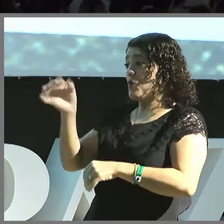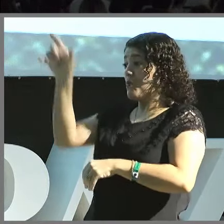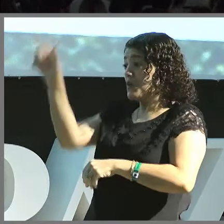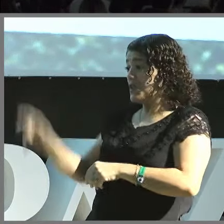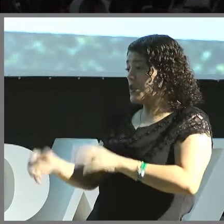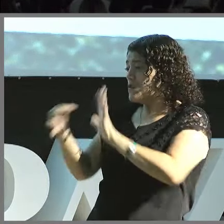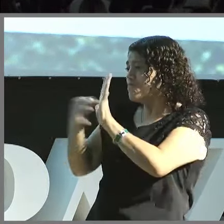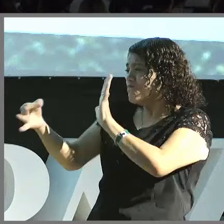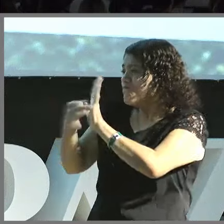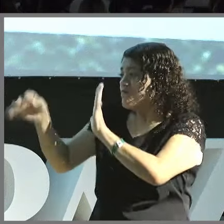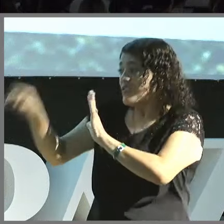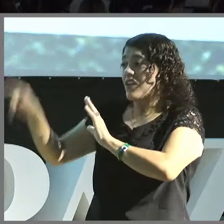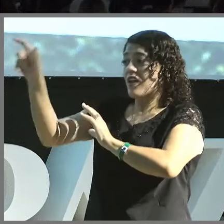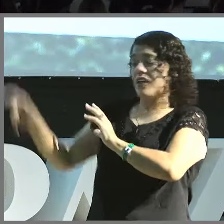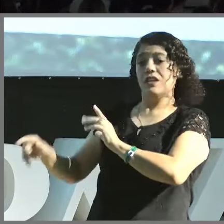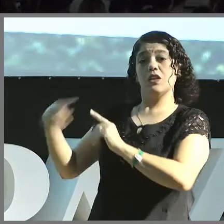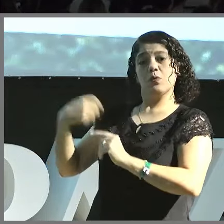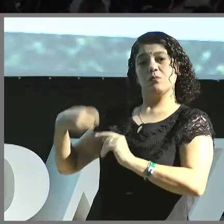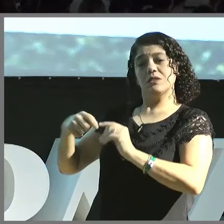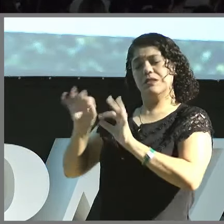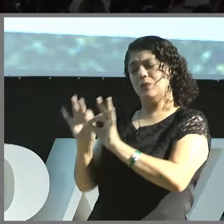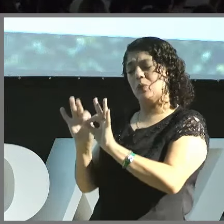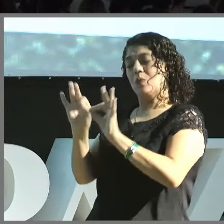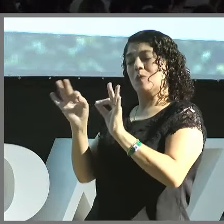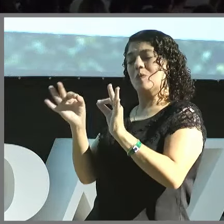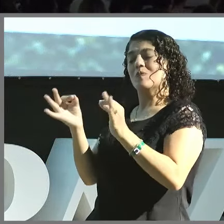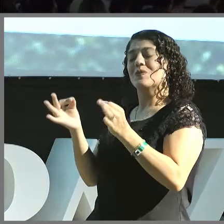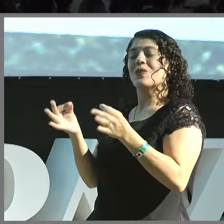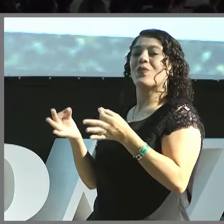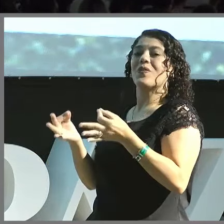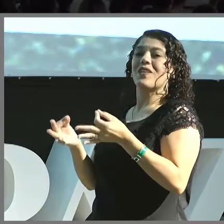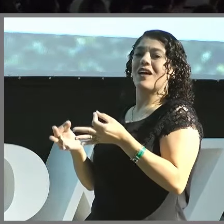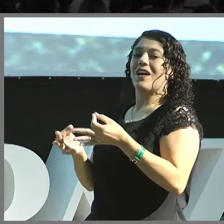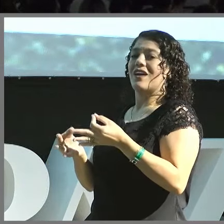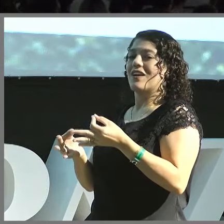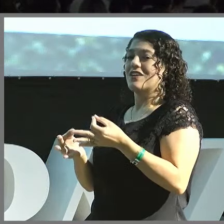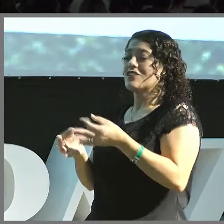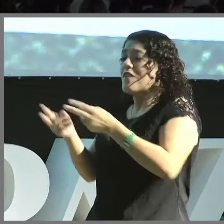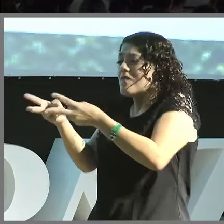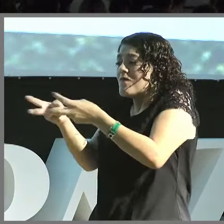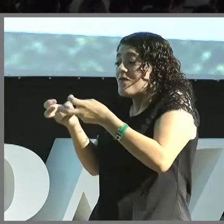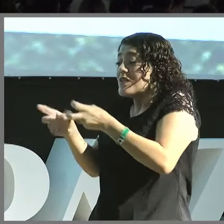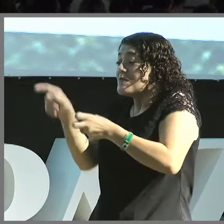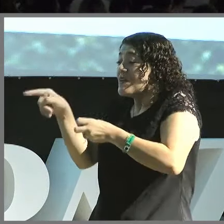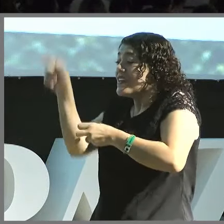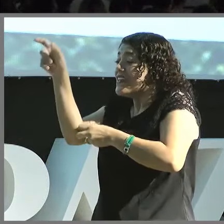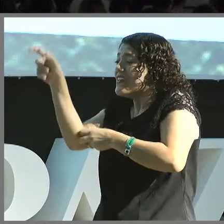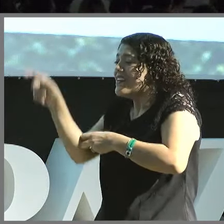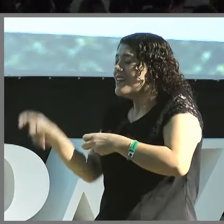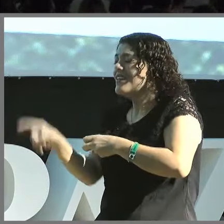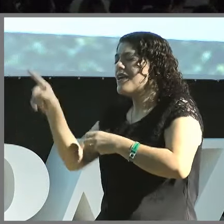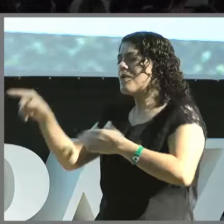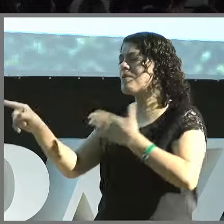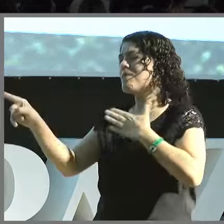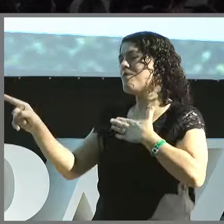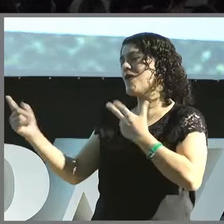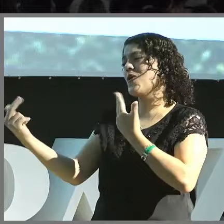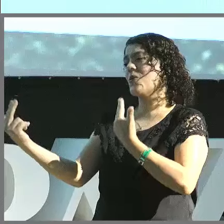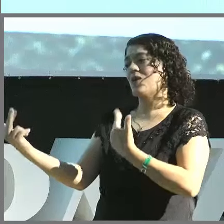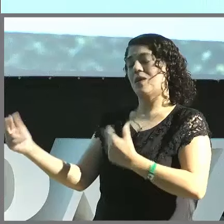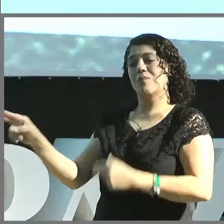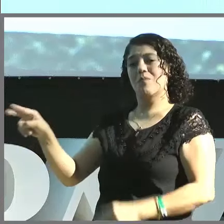supremo esforço, calcado na humildade, você vai descobrir que o outro é seu irmão, e certo ou errado, ele é seu